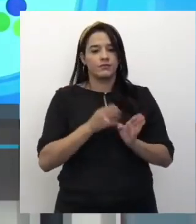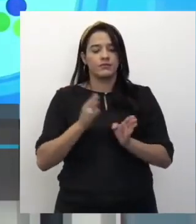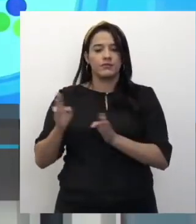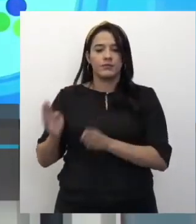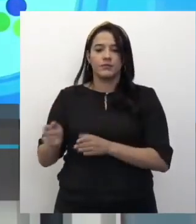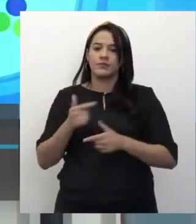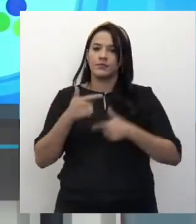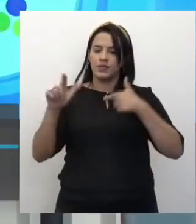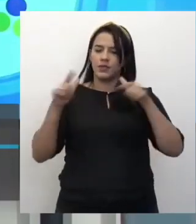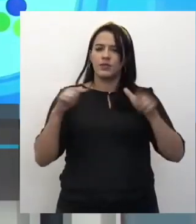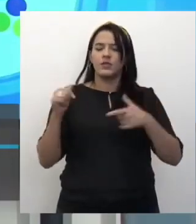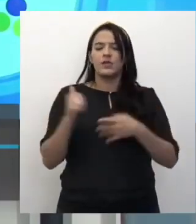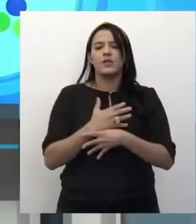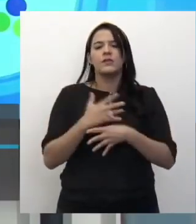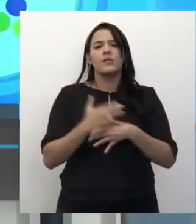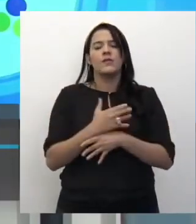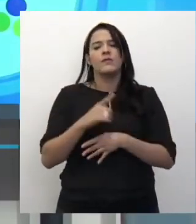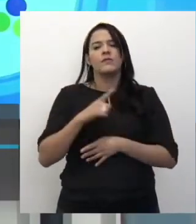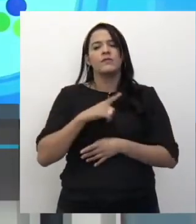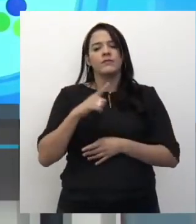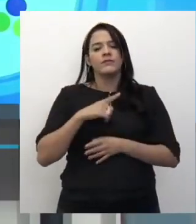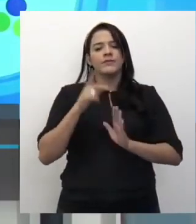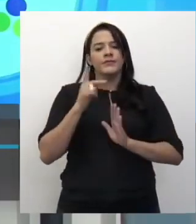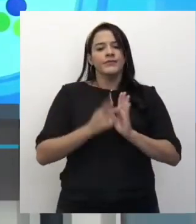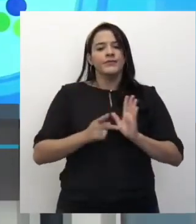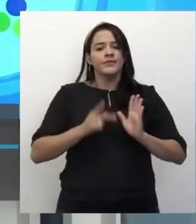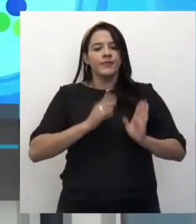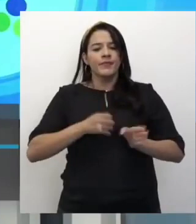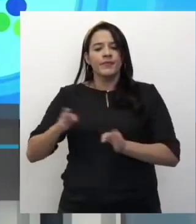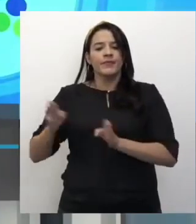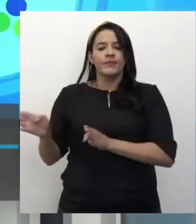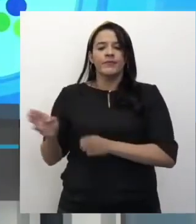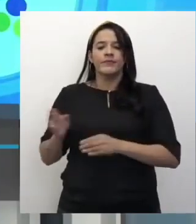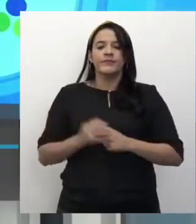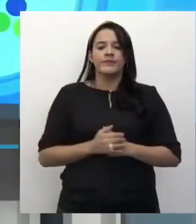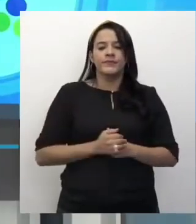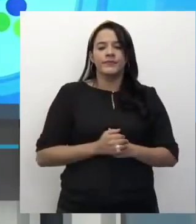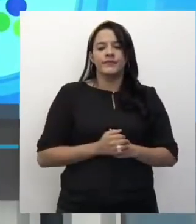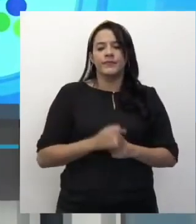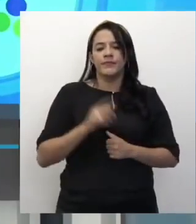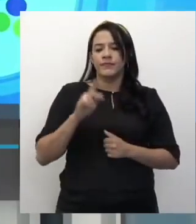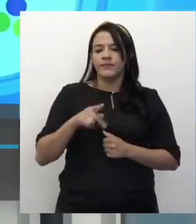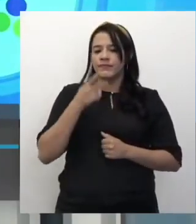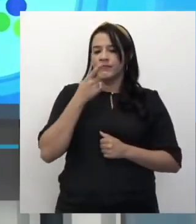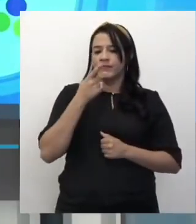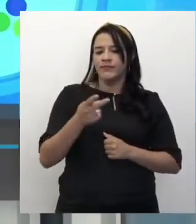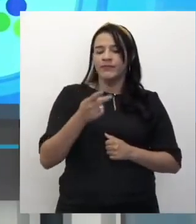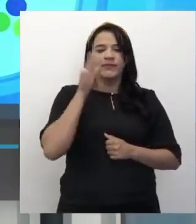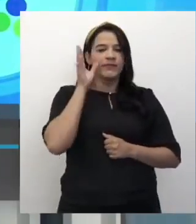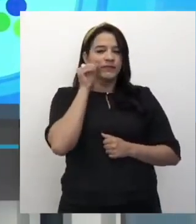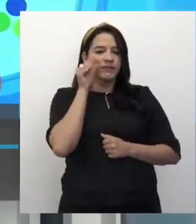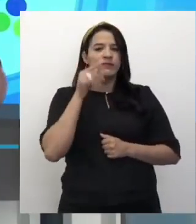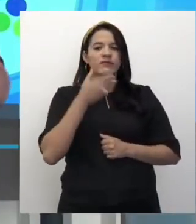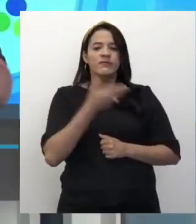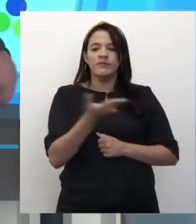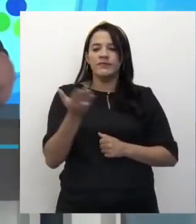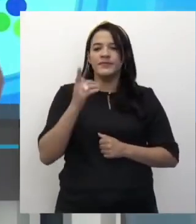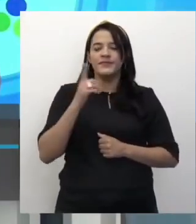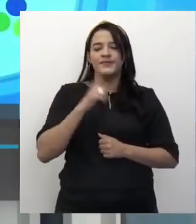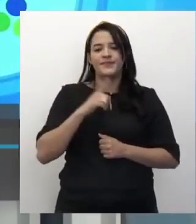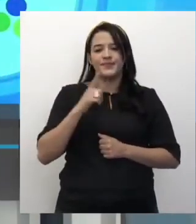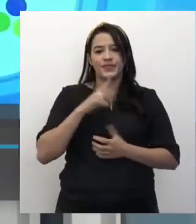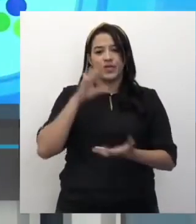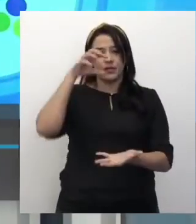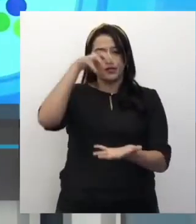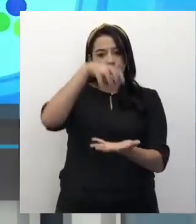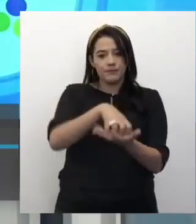outras cidades aí que você vê que foi planejado. E o exemplo aí que a Fabi colocou é interessante, né, porque você está no meio do